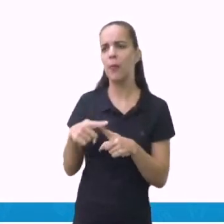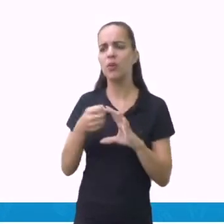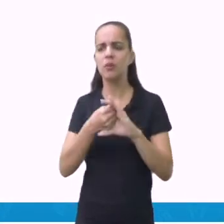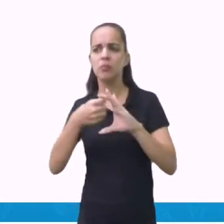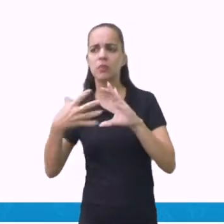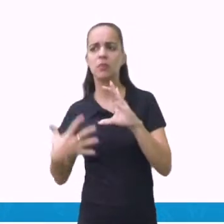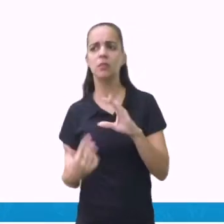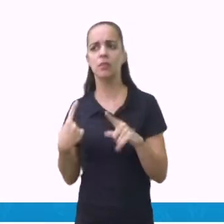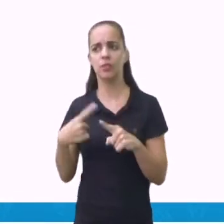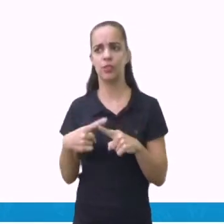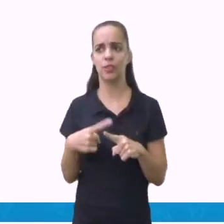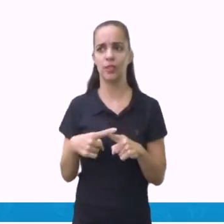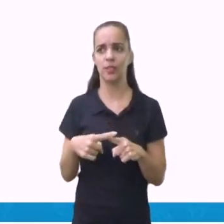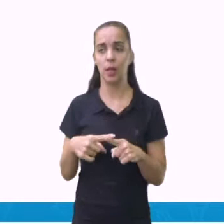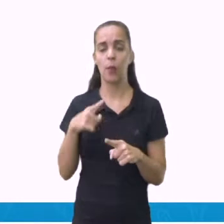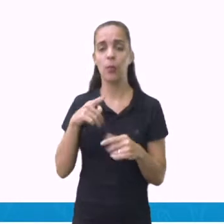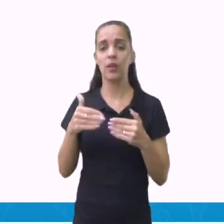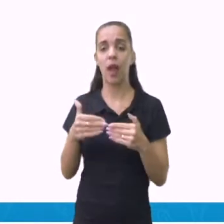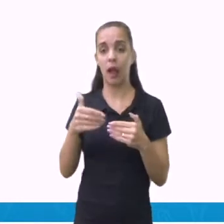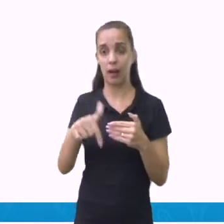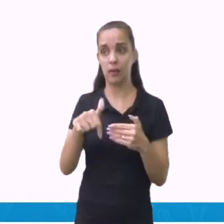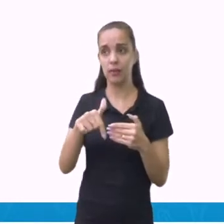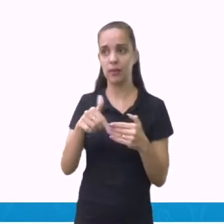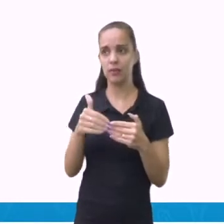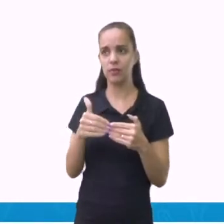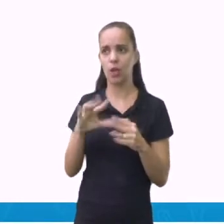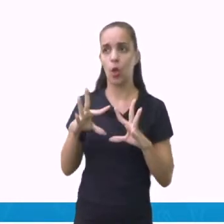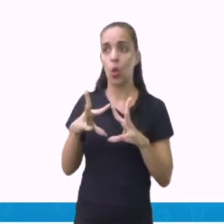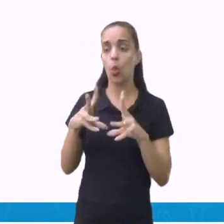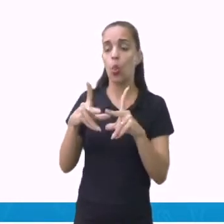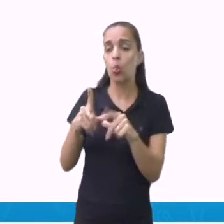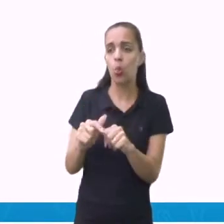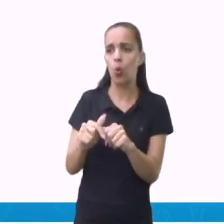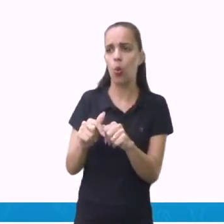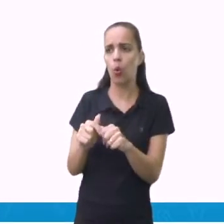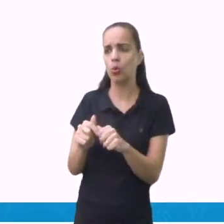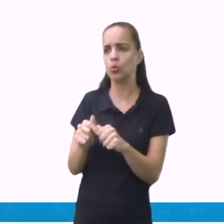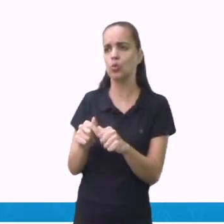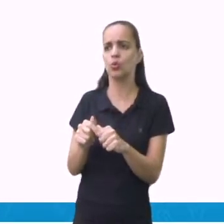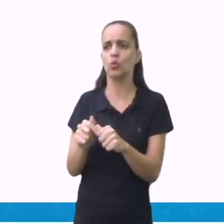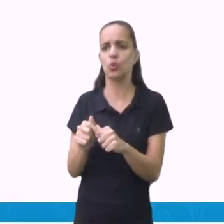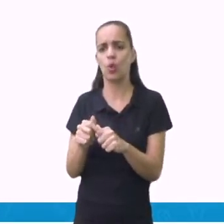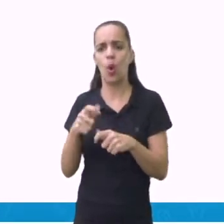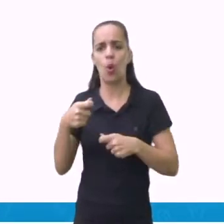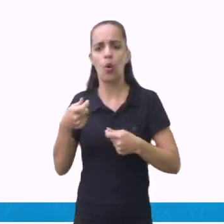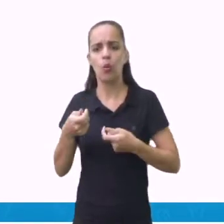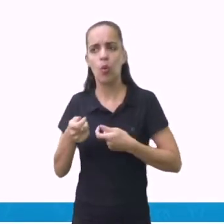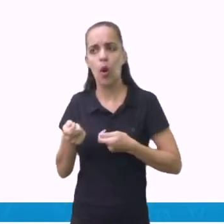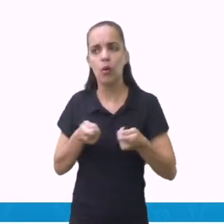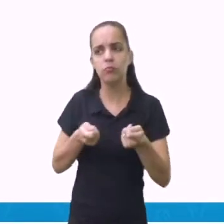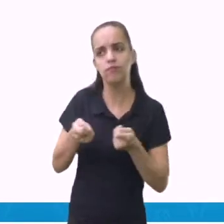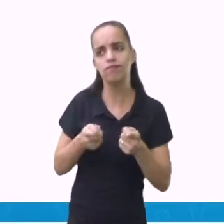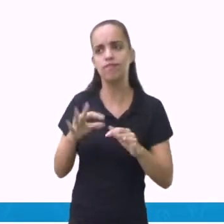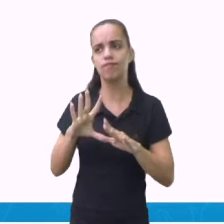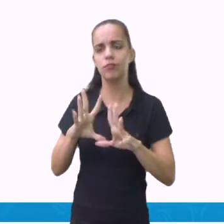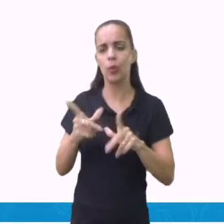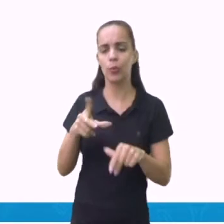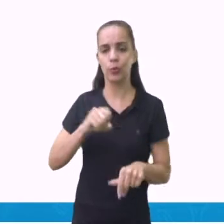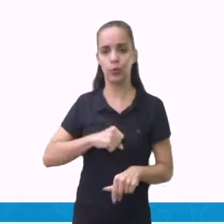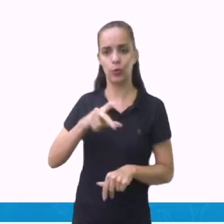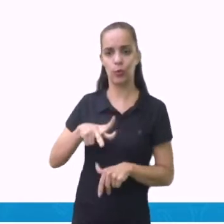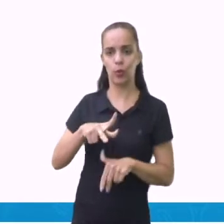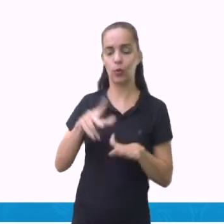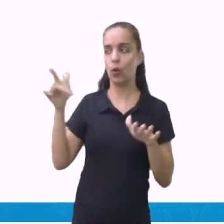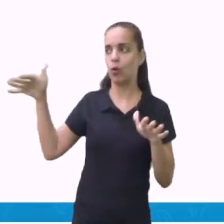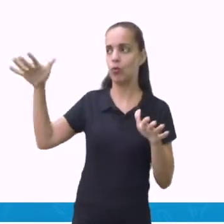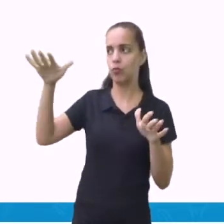característica? Porque é a partir dali que todos os recursos extraídos do Brasil eram levados para Portugal, através